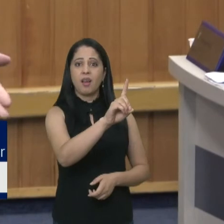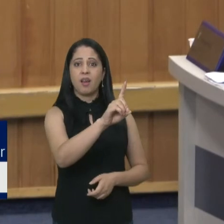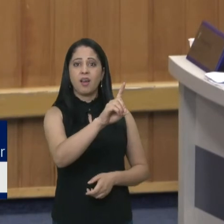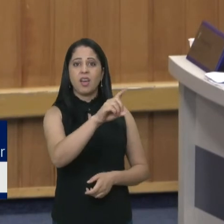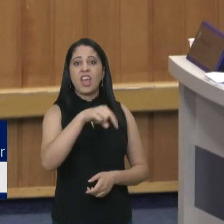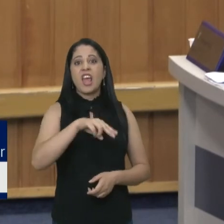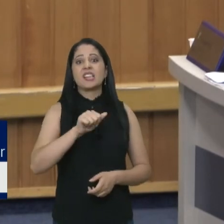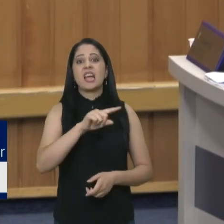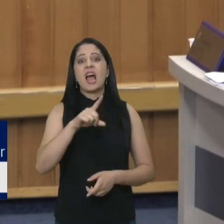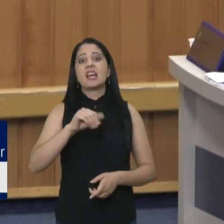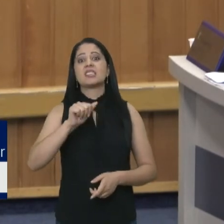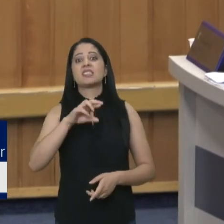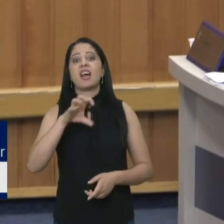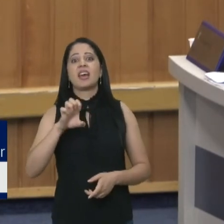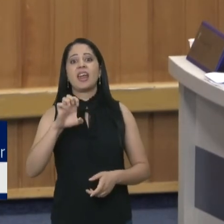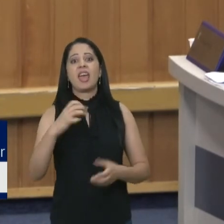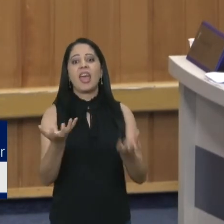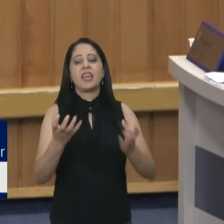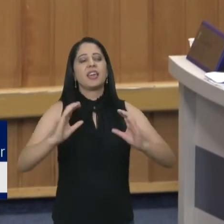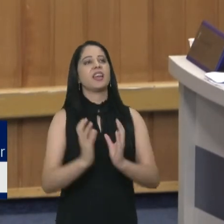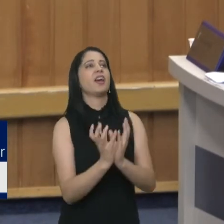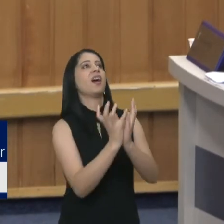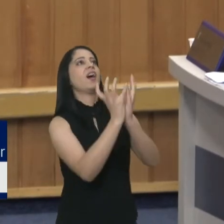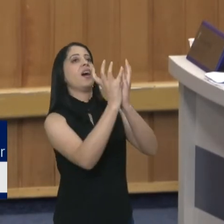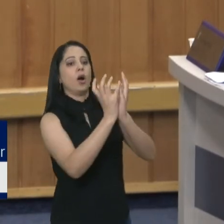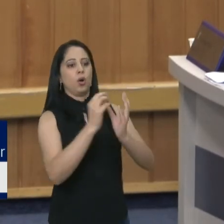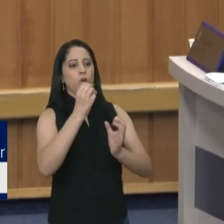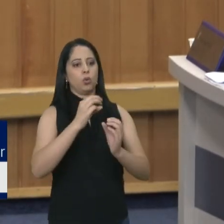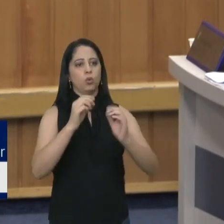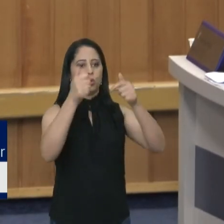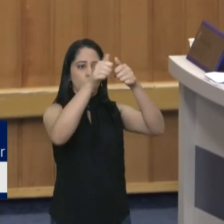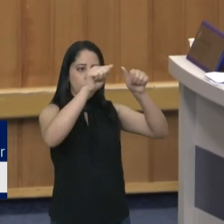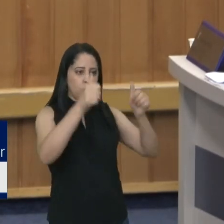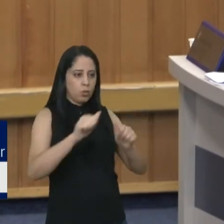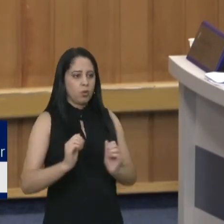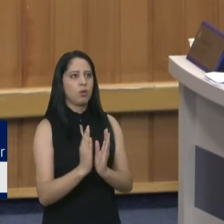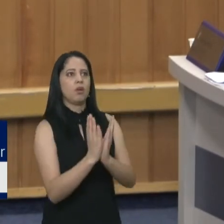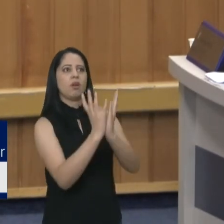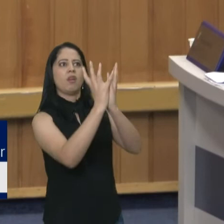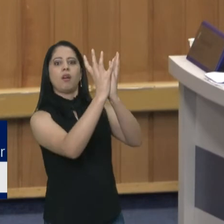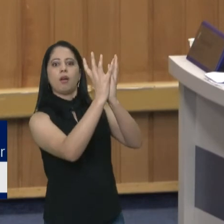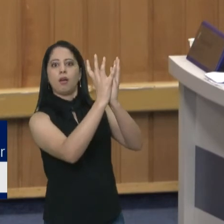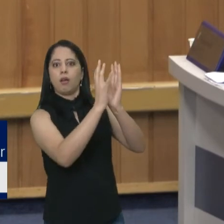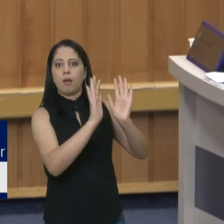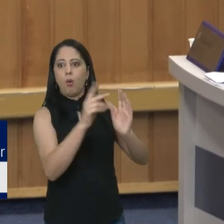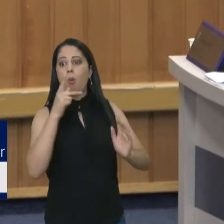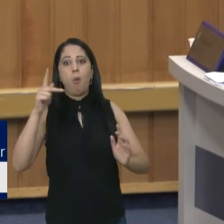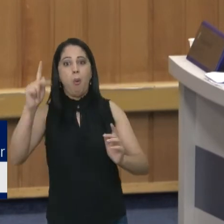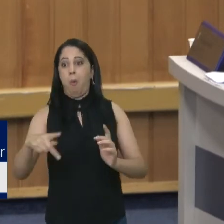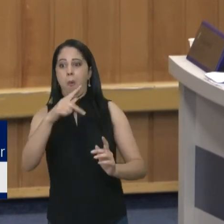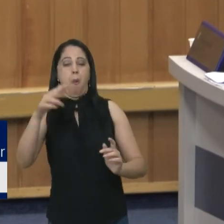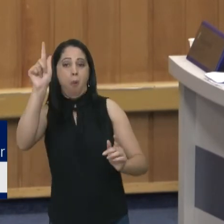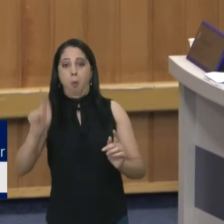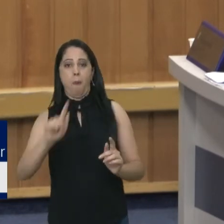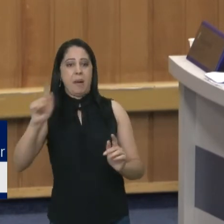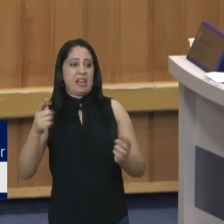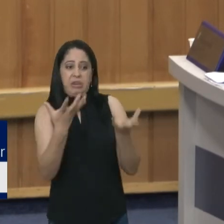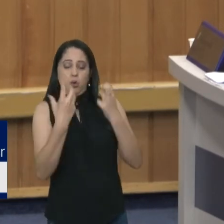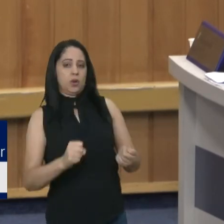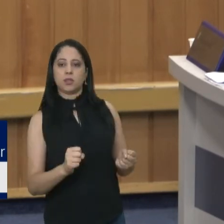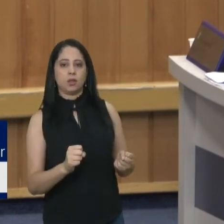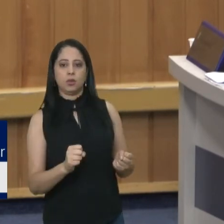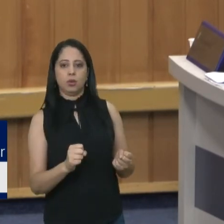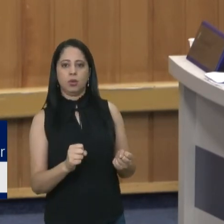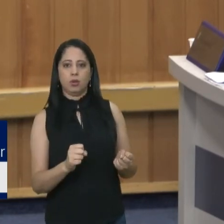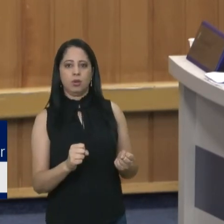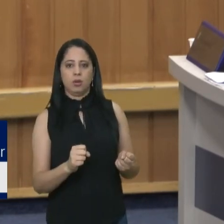lá, ainda queria levantar a santa, o bispo não deixou, e botou o padre Kelmon, que ofendeu a todos os católicos, um falso padre.